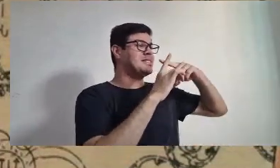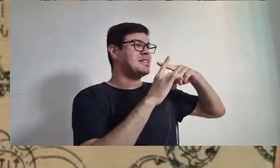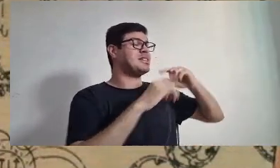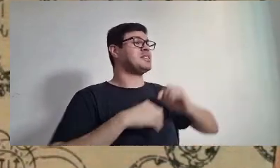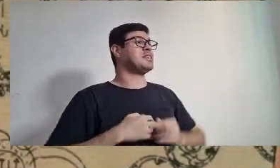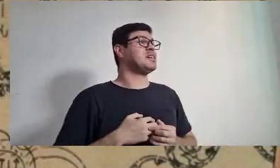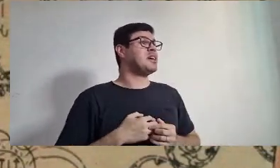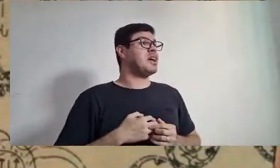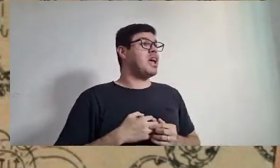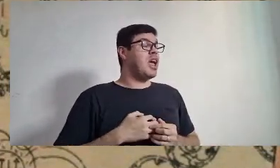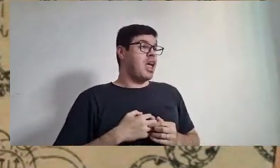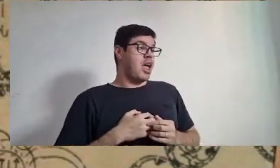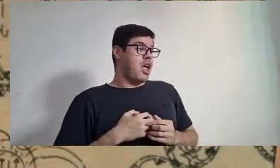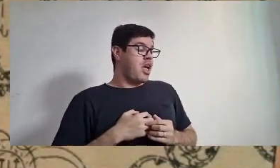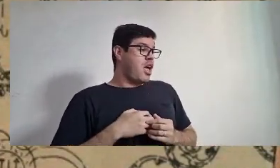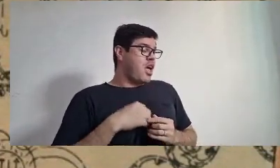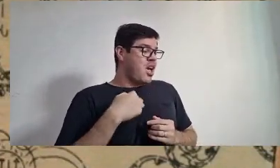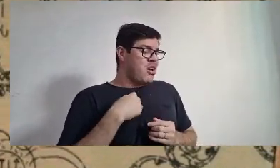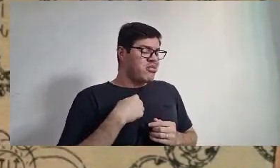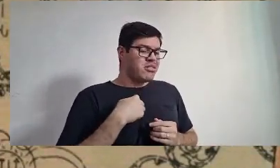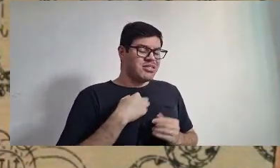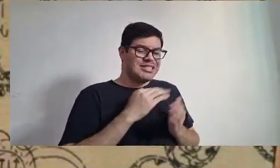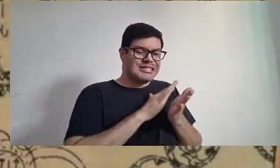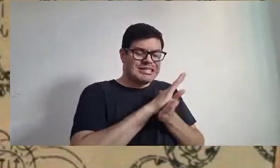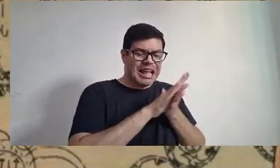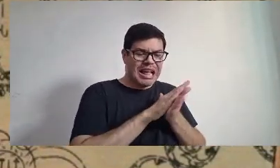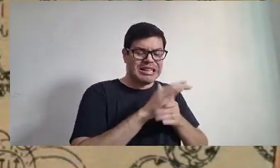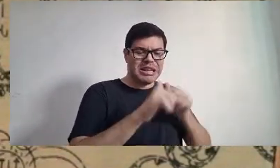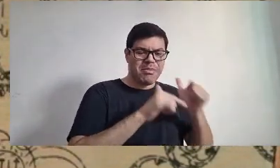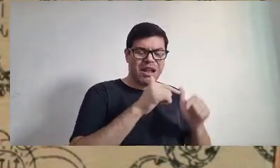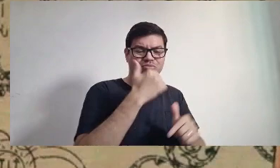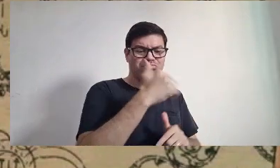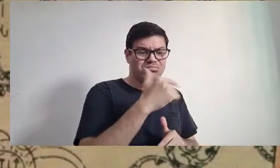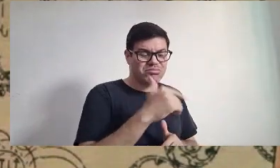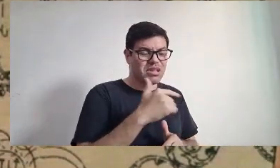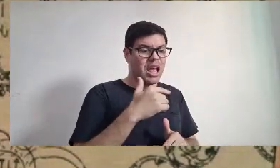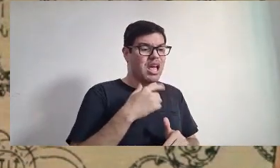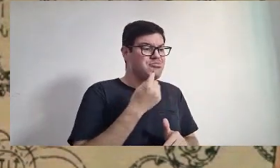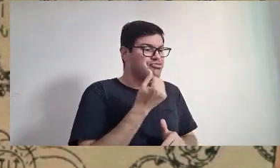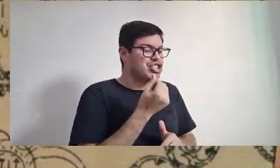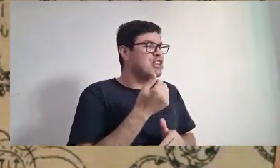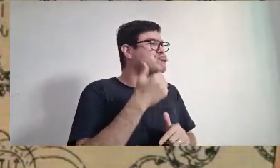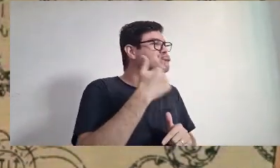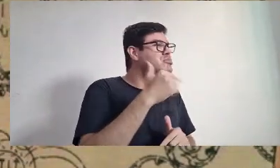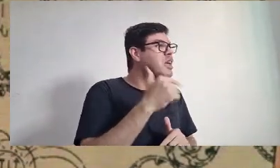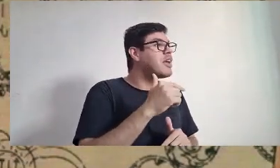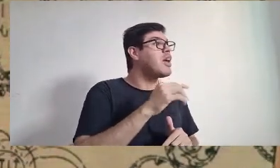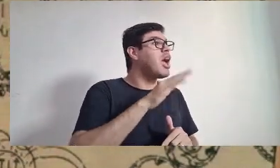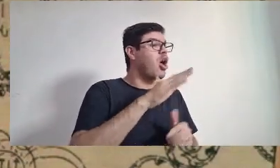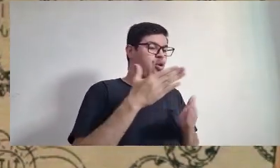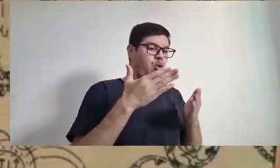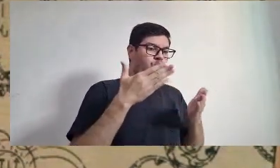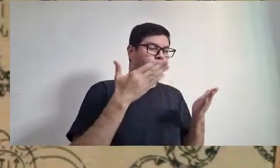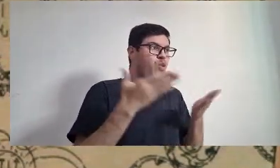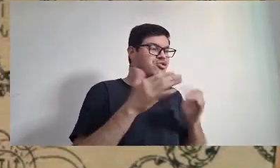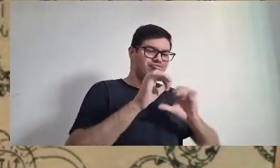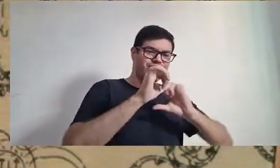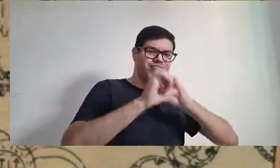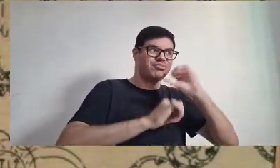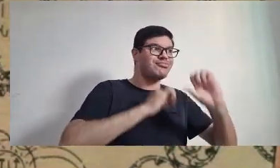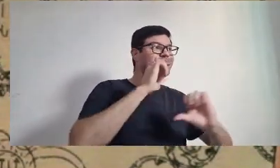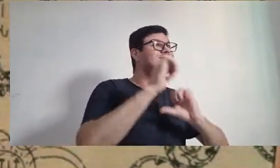assistidas pela igreja. Essas pessoas arrumaram emprego, alguns se tornaram empresários, estudaram os filhos em faculdades, porque